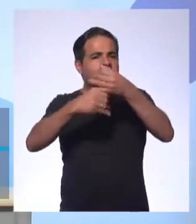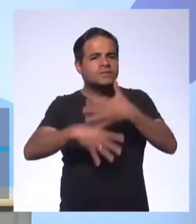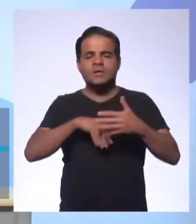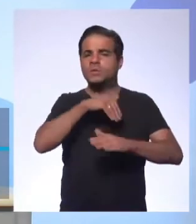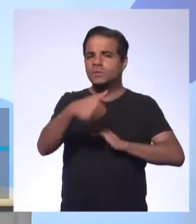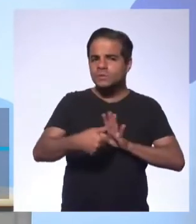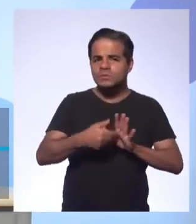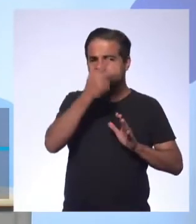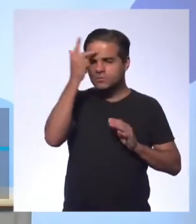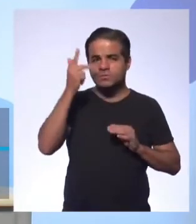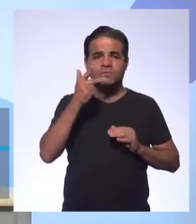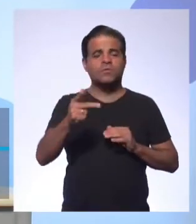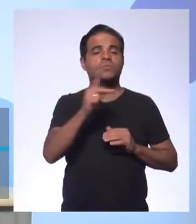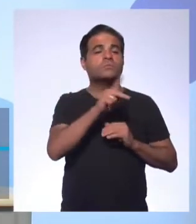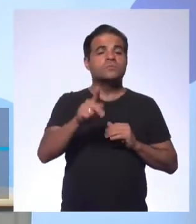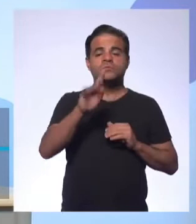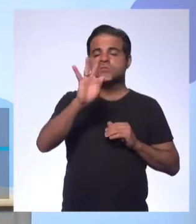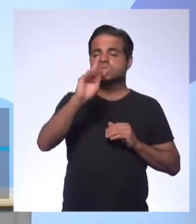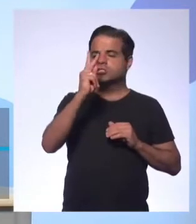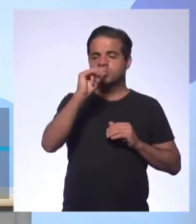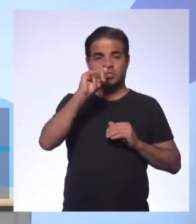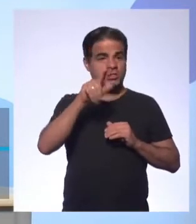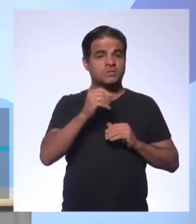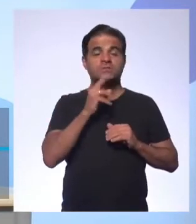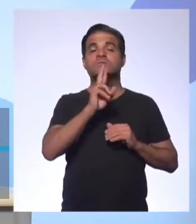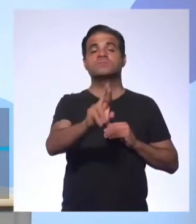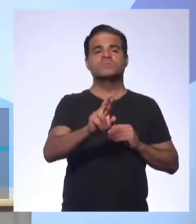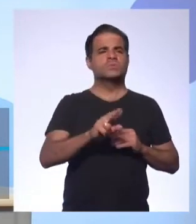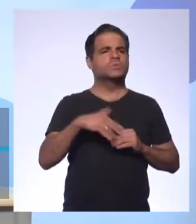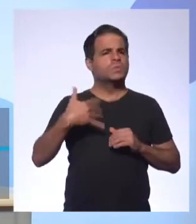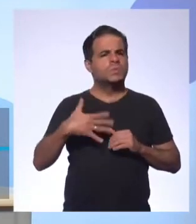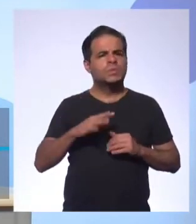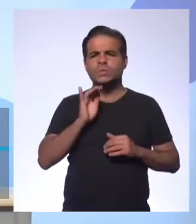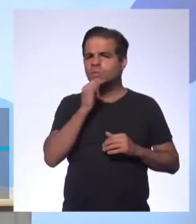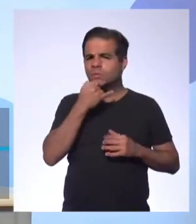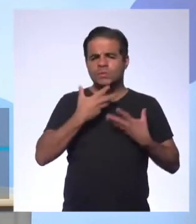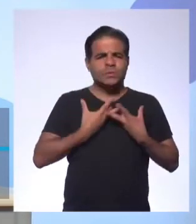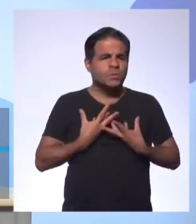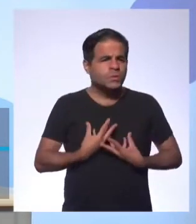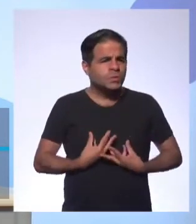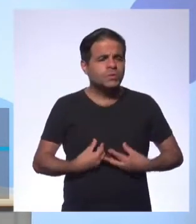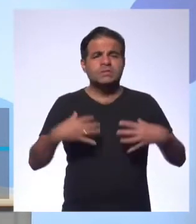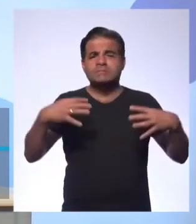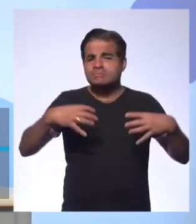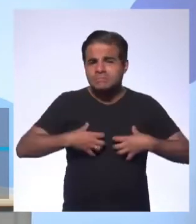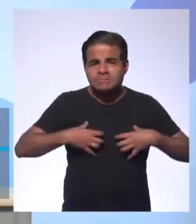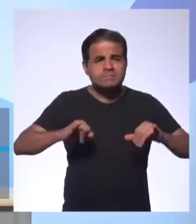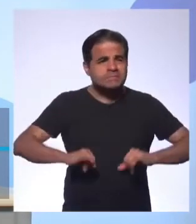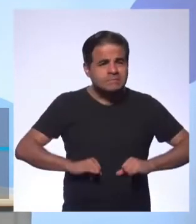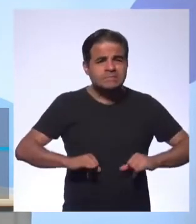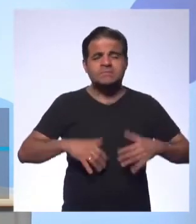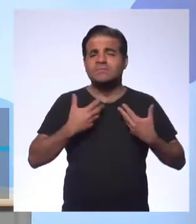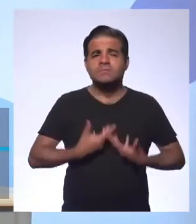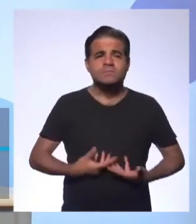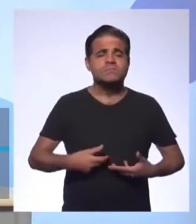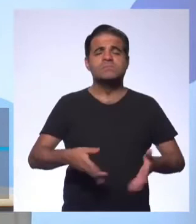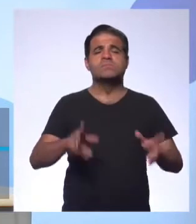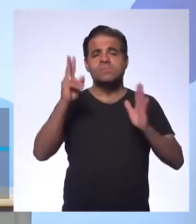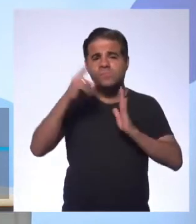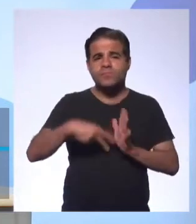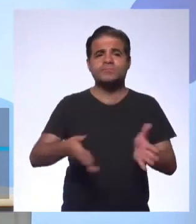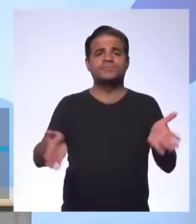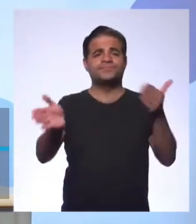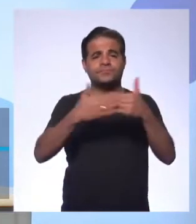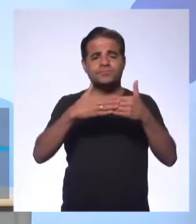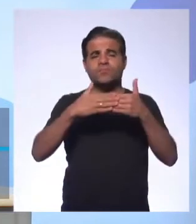gostou. E o Pro Tiago, ele respondeu assim: muita tristeza, sofrimento e ler e fechar os